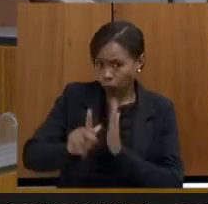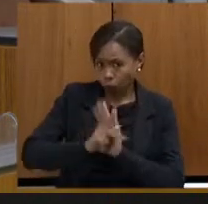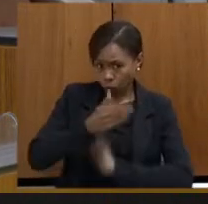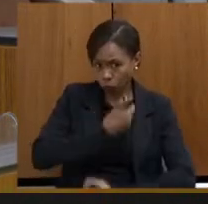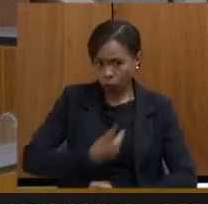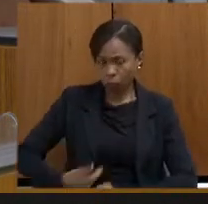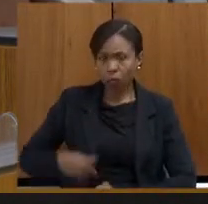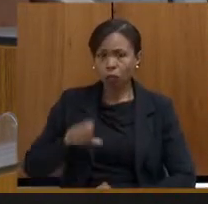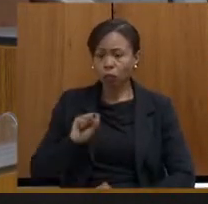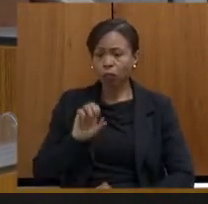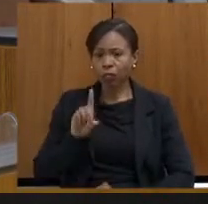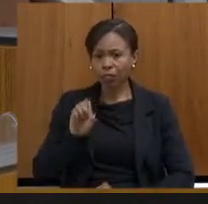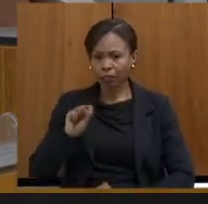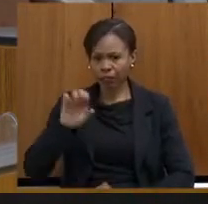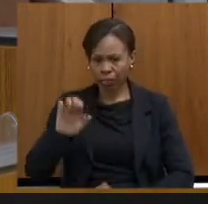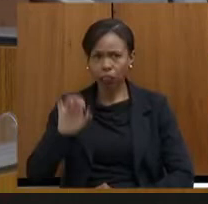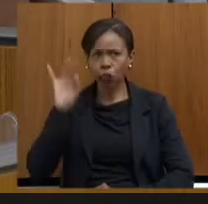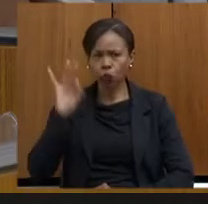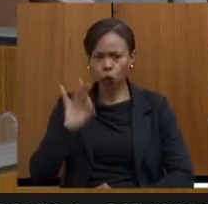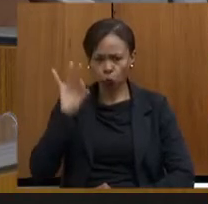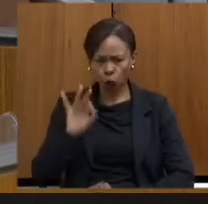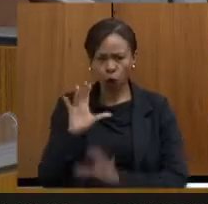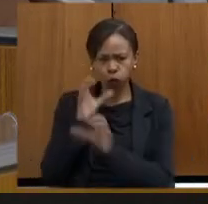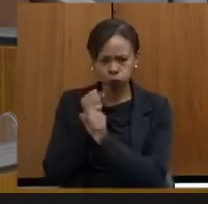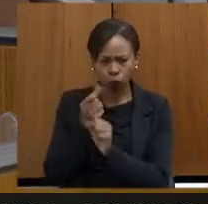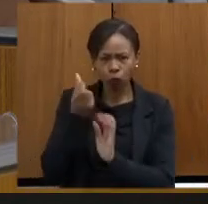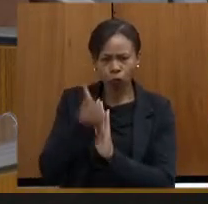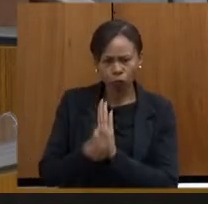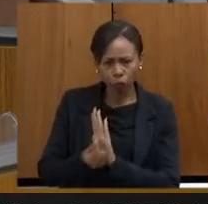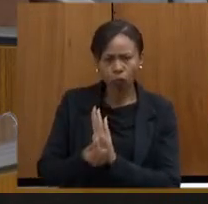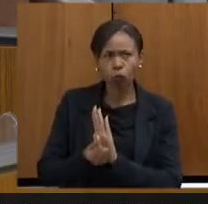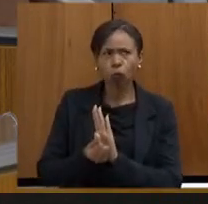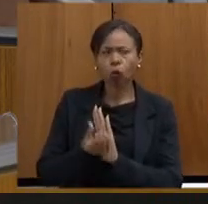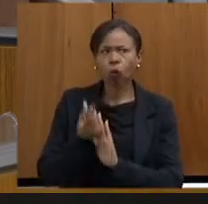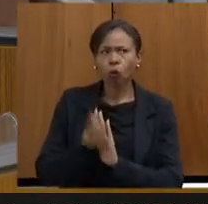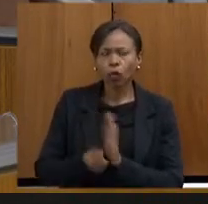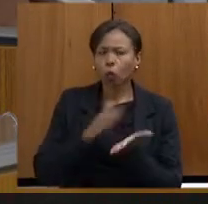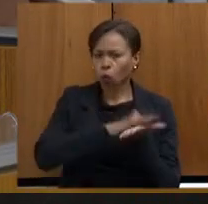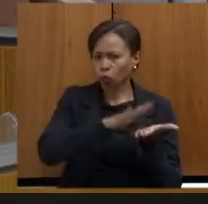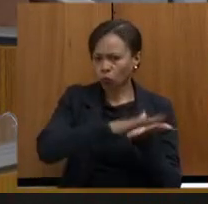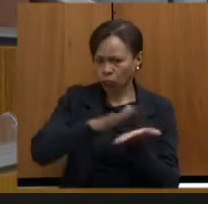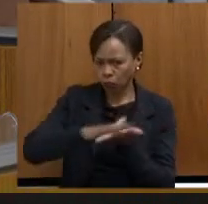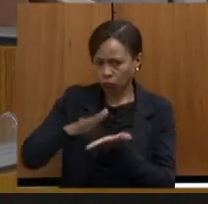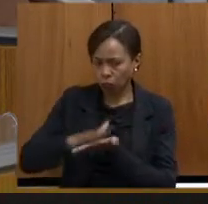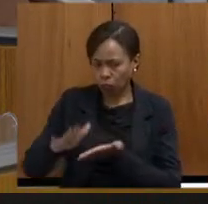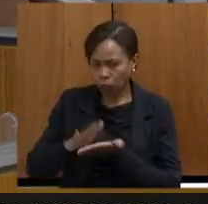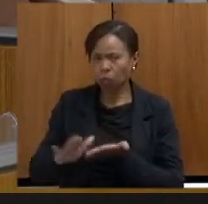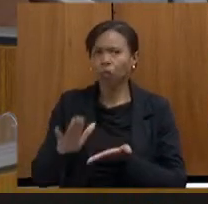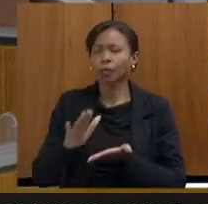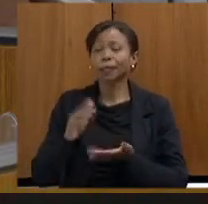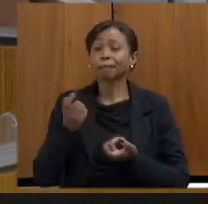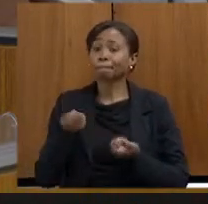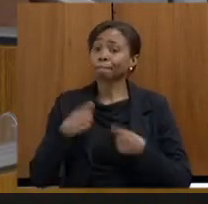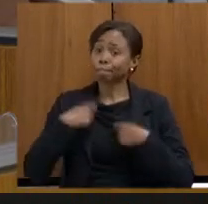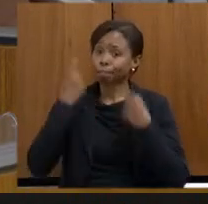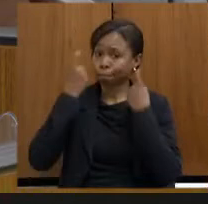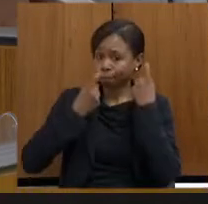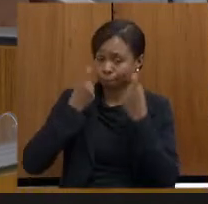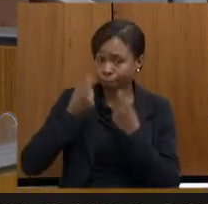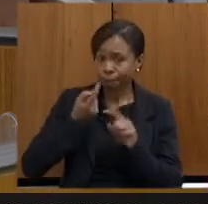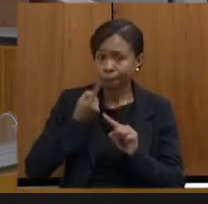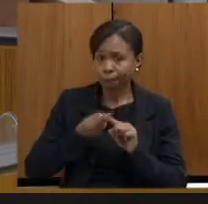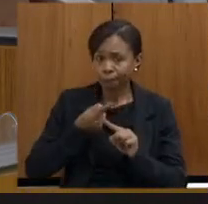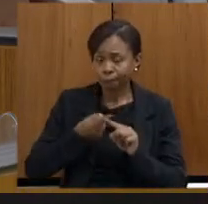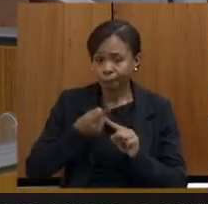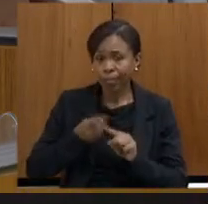da SEDES no total do orçamento do Estado, considerando as despesas liquidadas, nos preocupa, porque